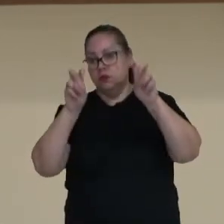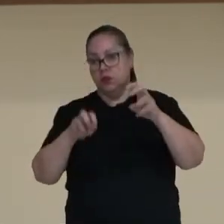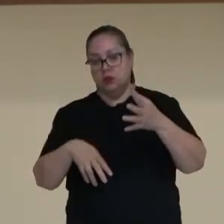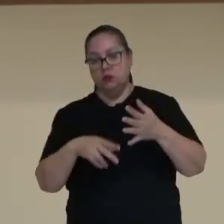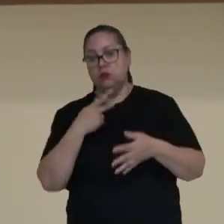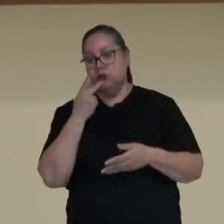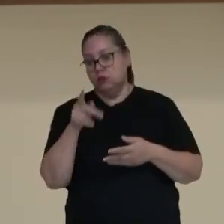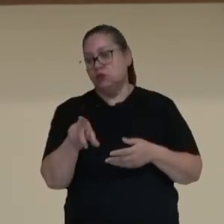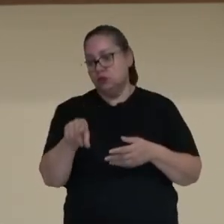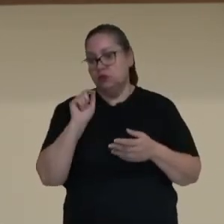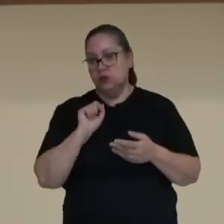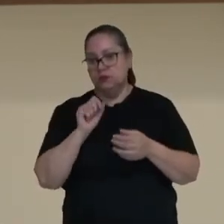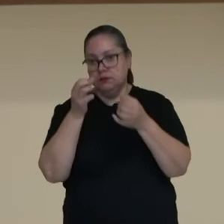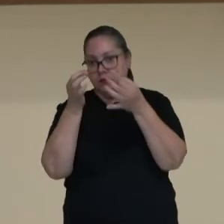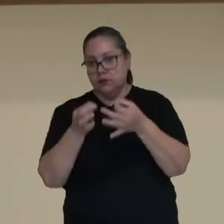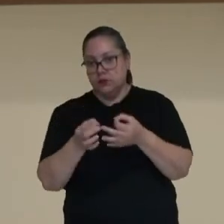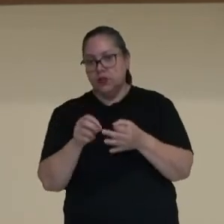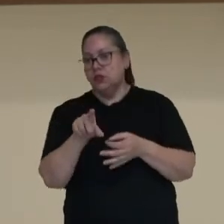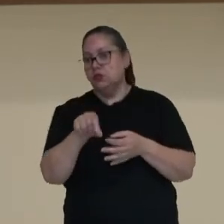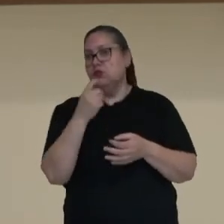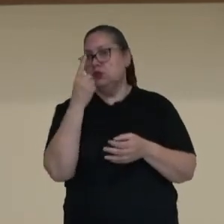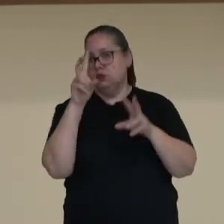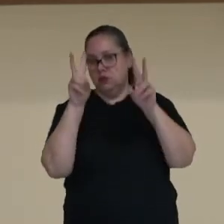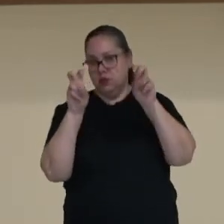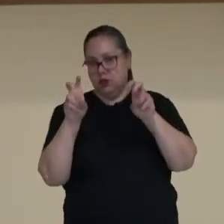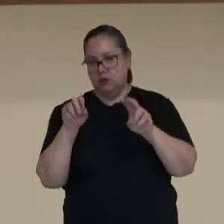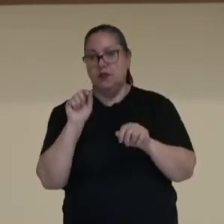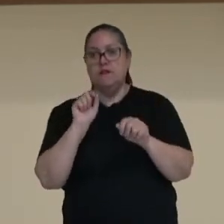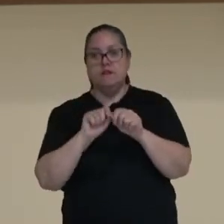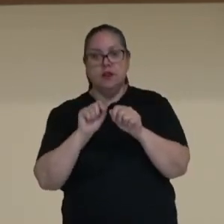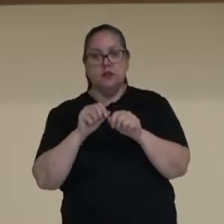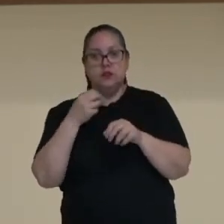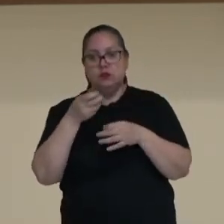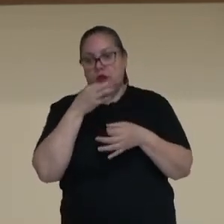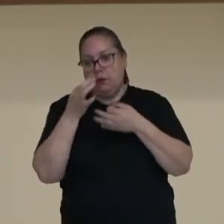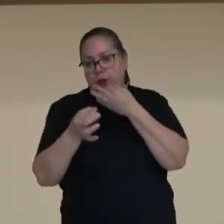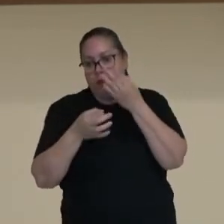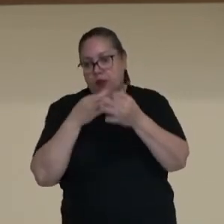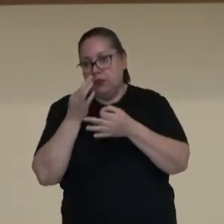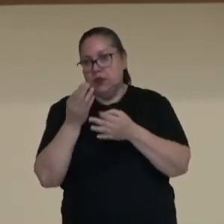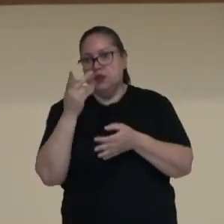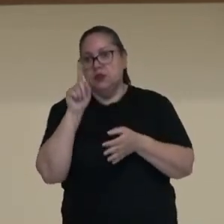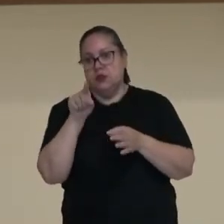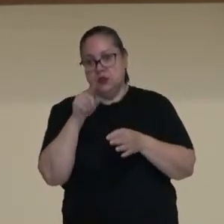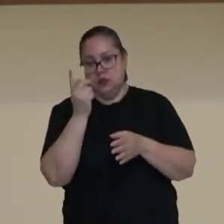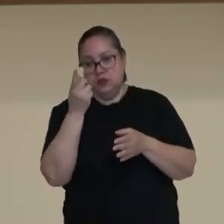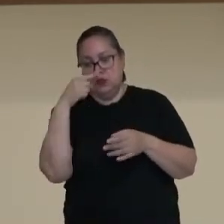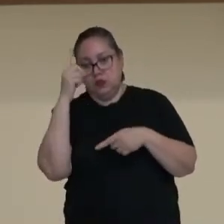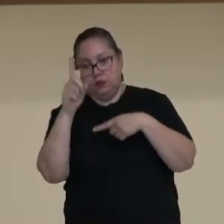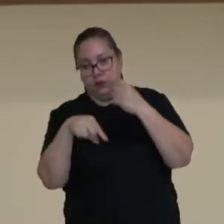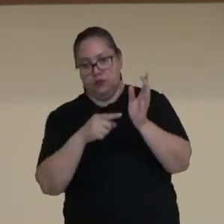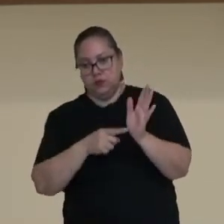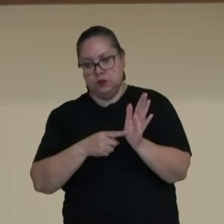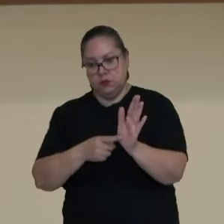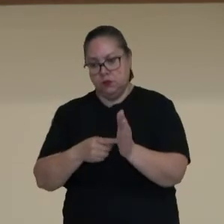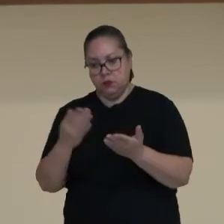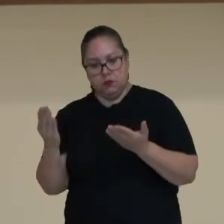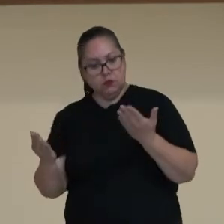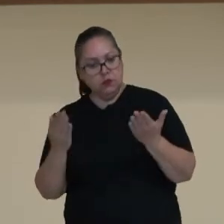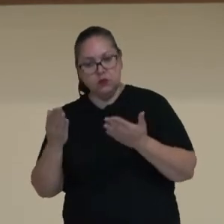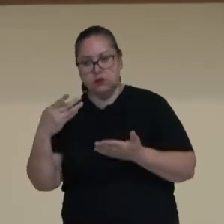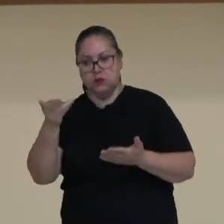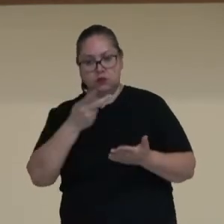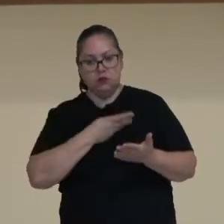eu escolhi, certo? Então escolha um tema aí e faça a sua argumentação. Depois você compara com o seu amigo e vê